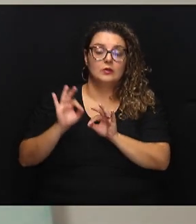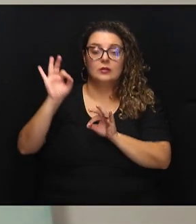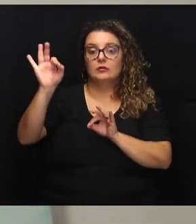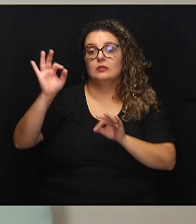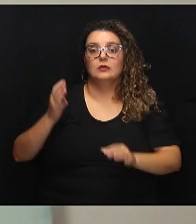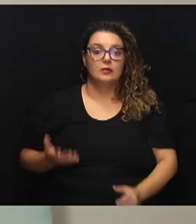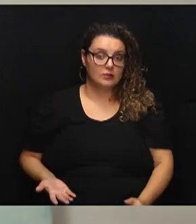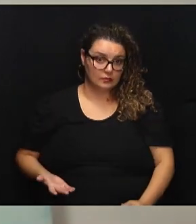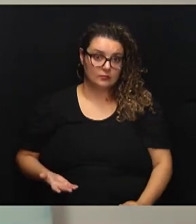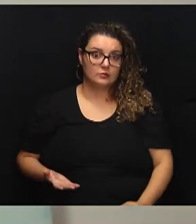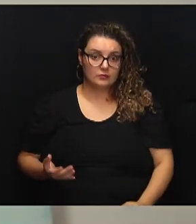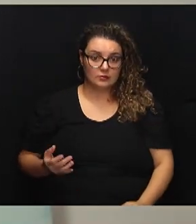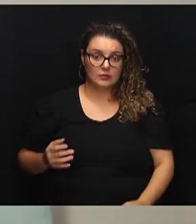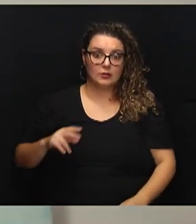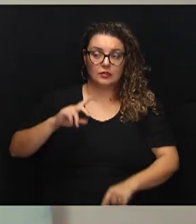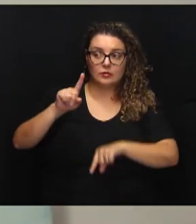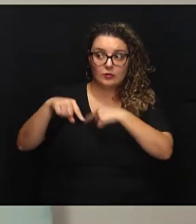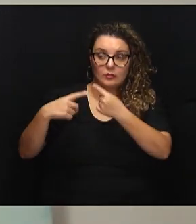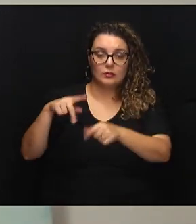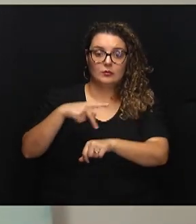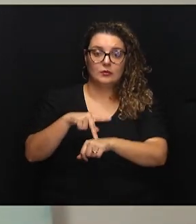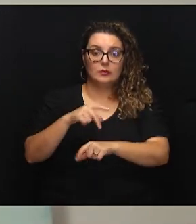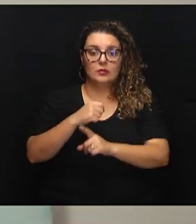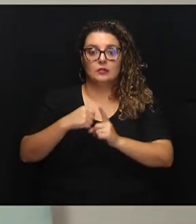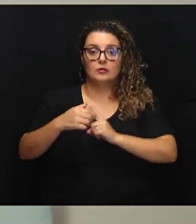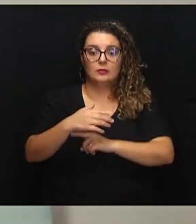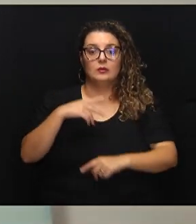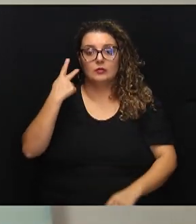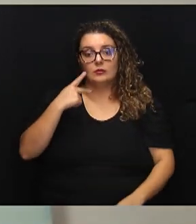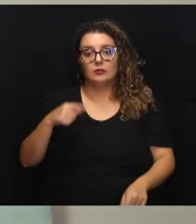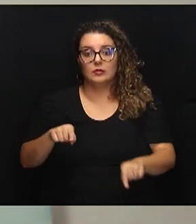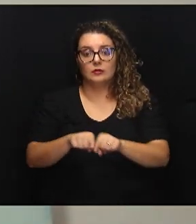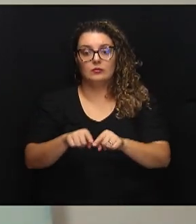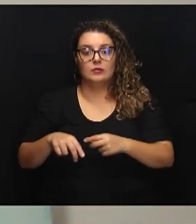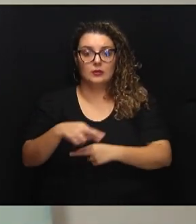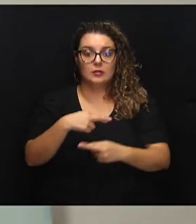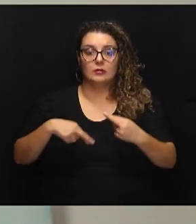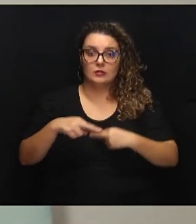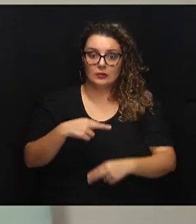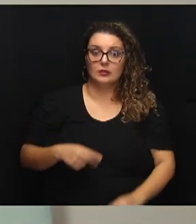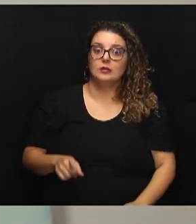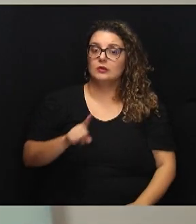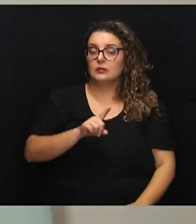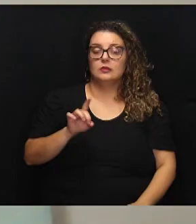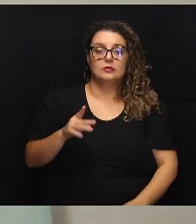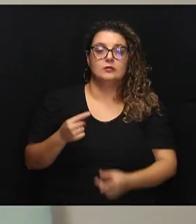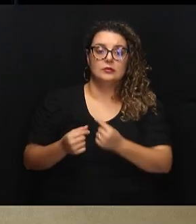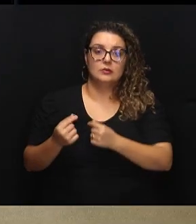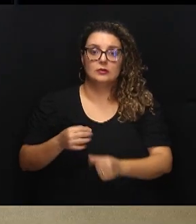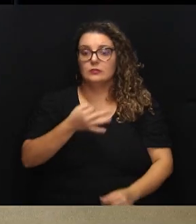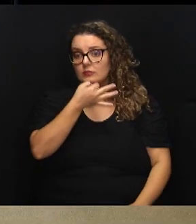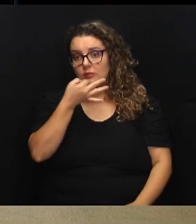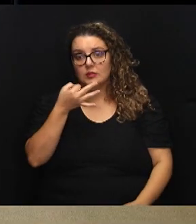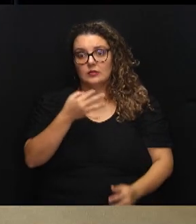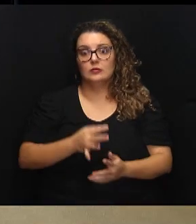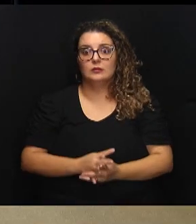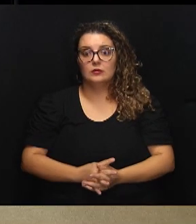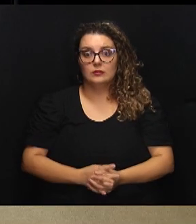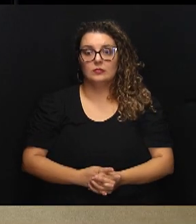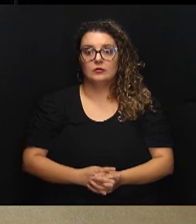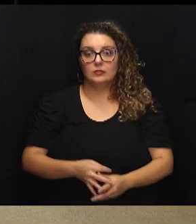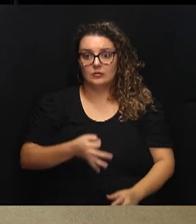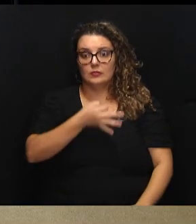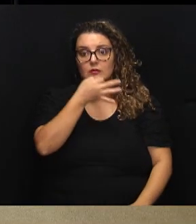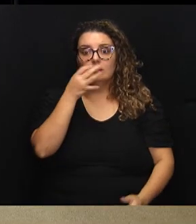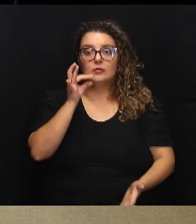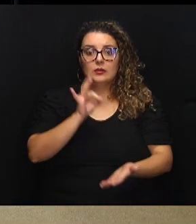Então, é uma questão social e política também, não só econômica. Perfeito, perfeito mesmo.